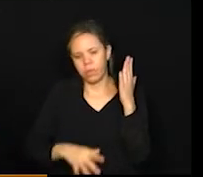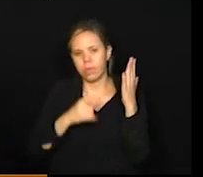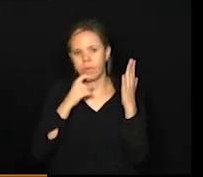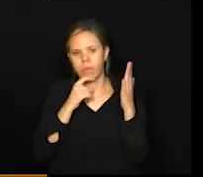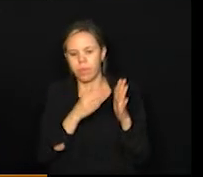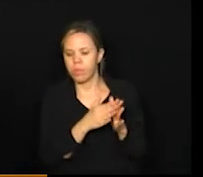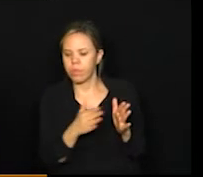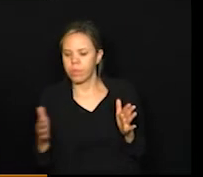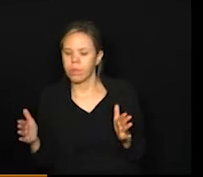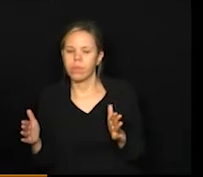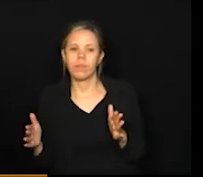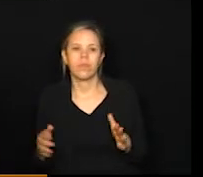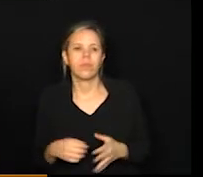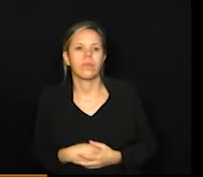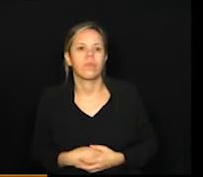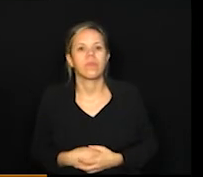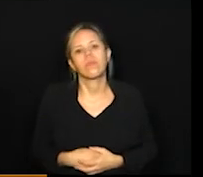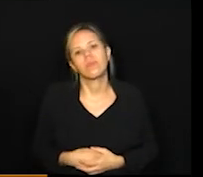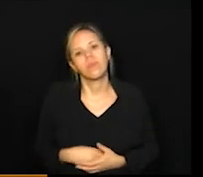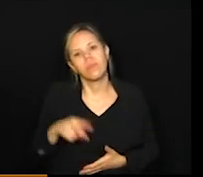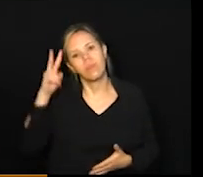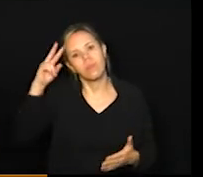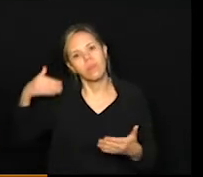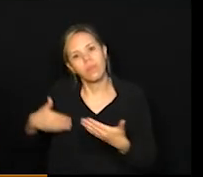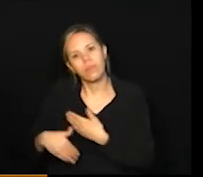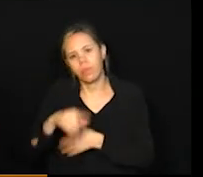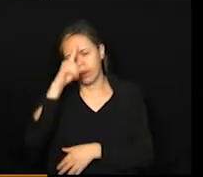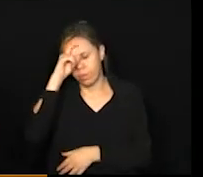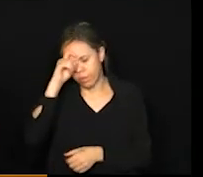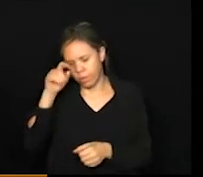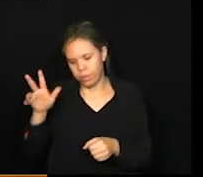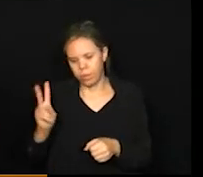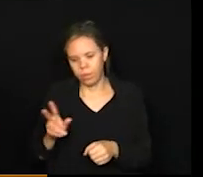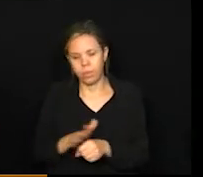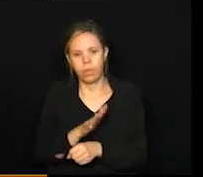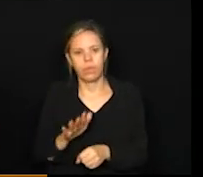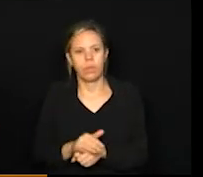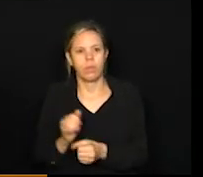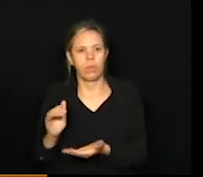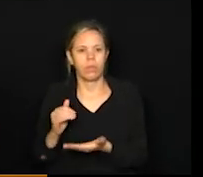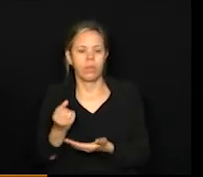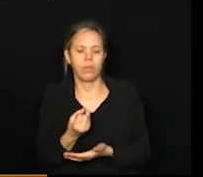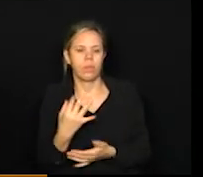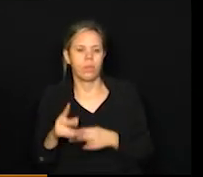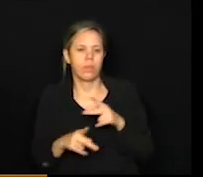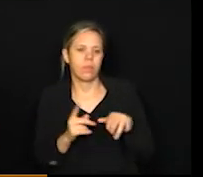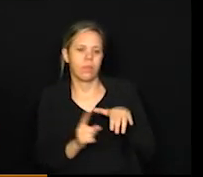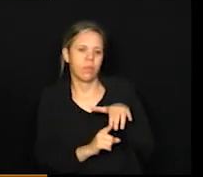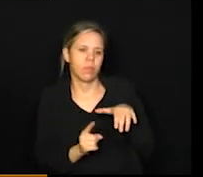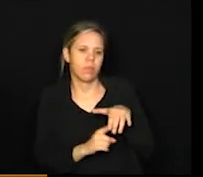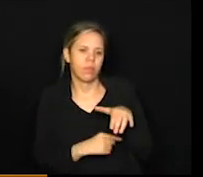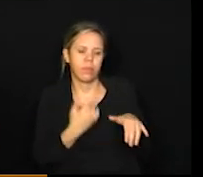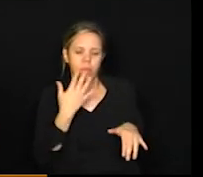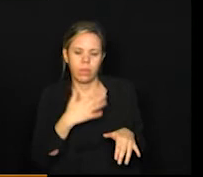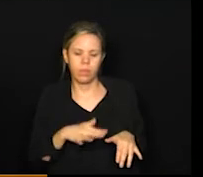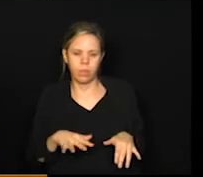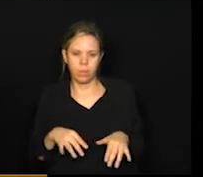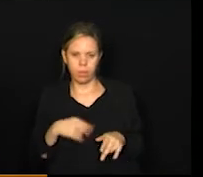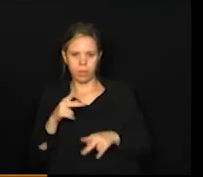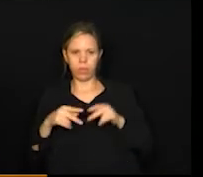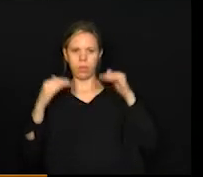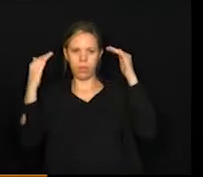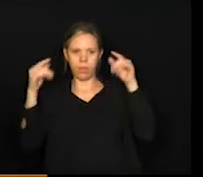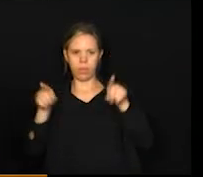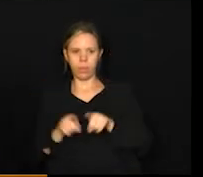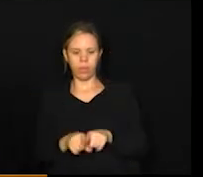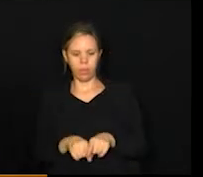uma época em que, historicamente, os hospitais recebem uma maior demanda, tanto de crianças quanto de